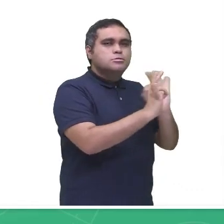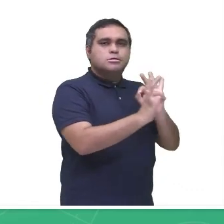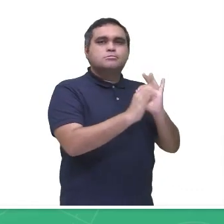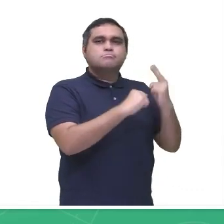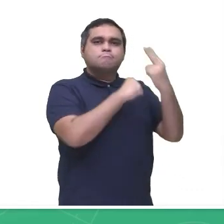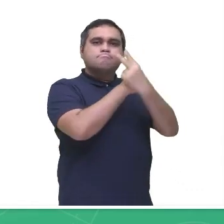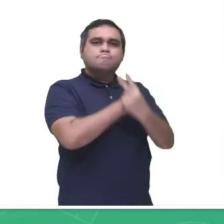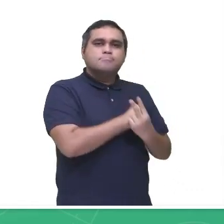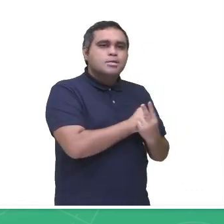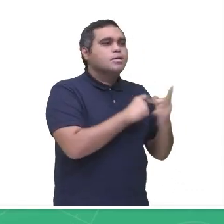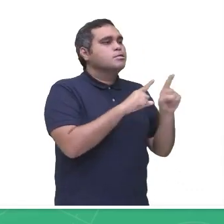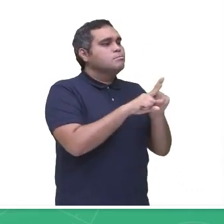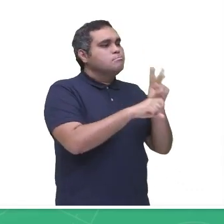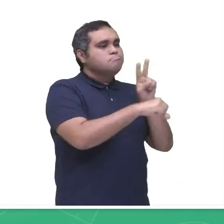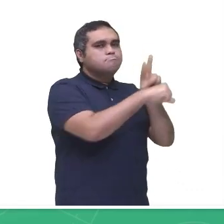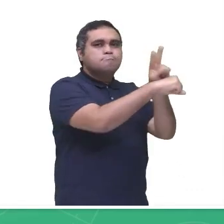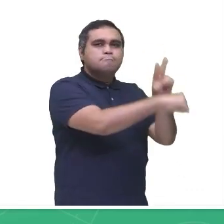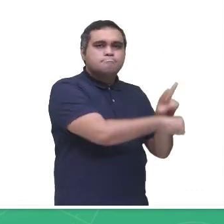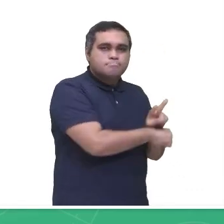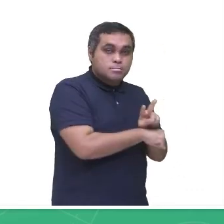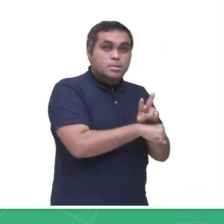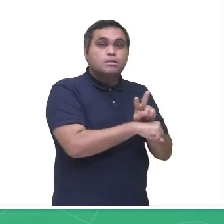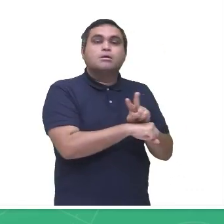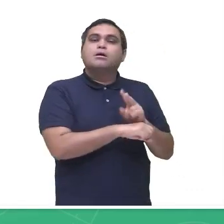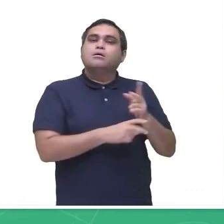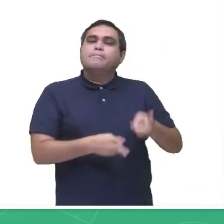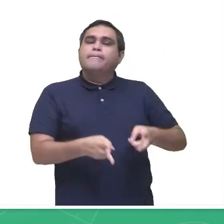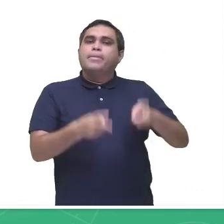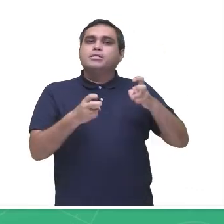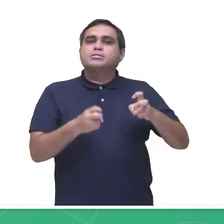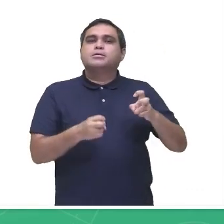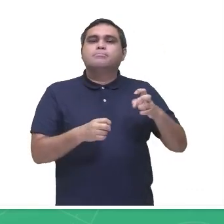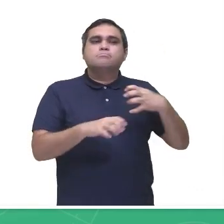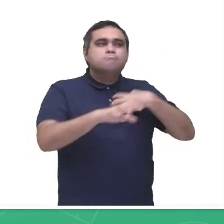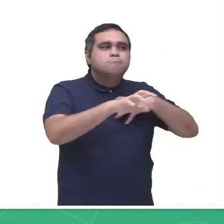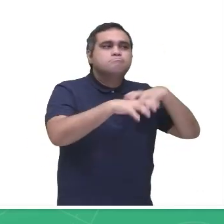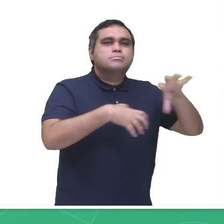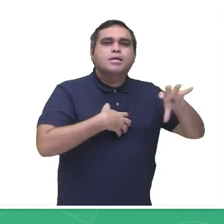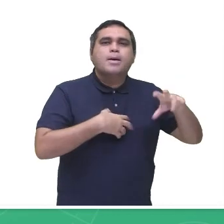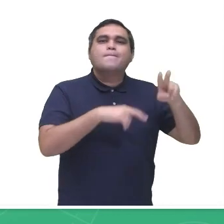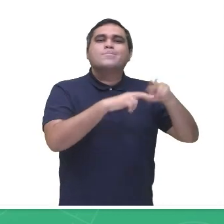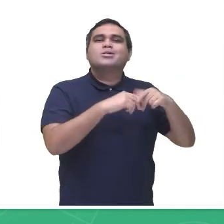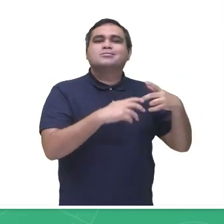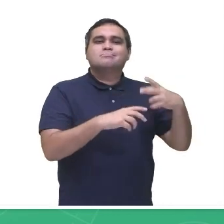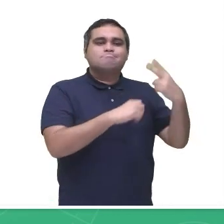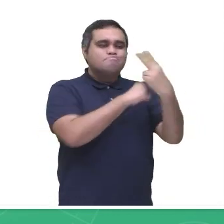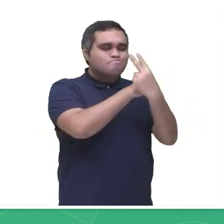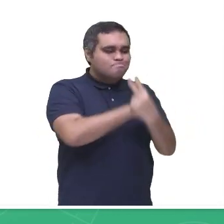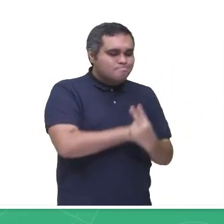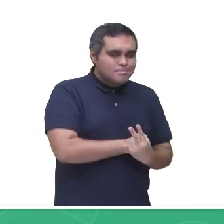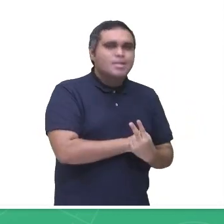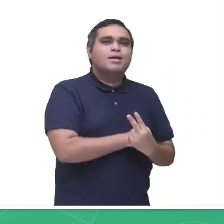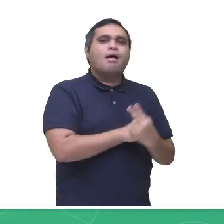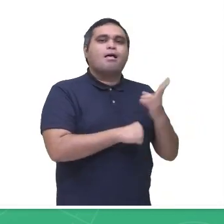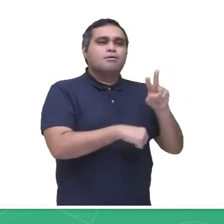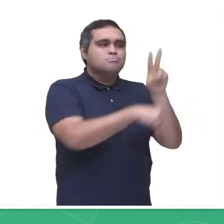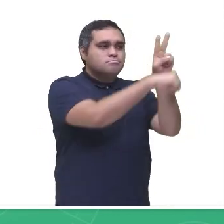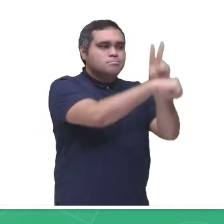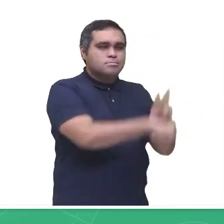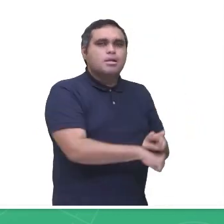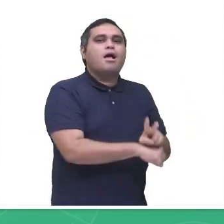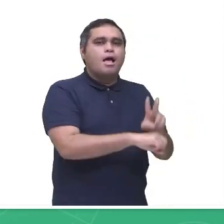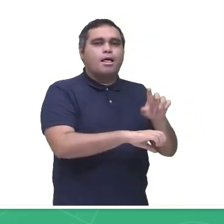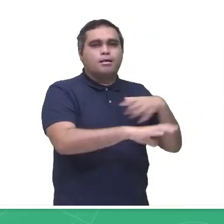do outro. Nós percebemos quando uma pessoa se importa, quando ela cuida dela mesma, porque ela está também cuidando do outro, nesse momento